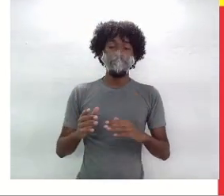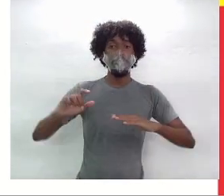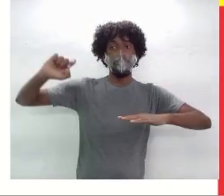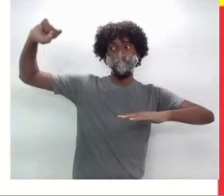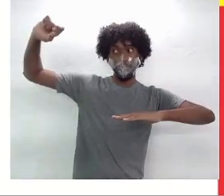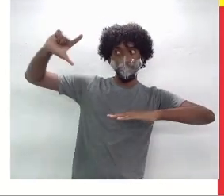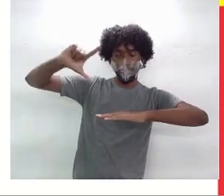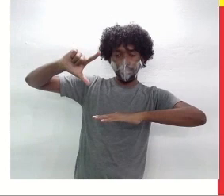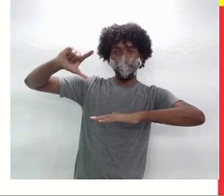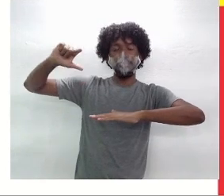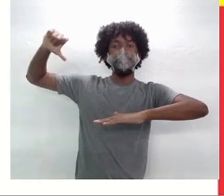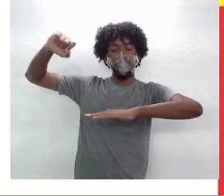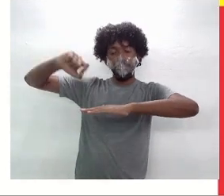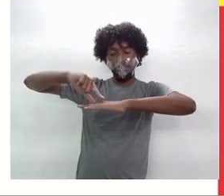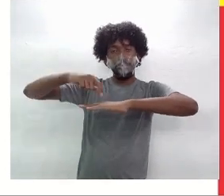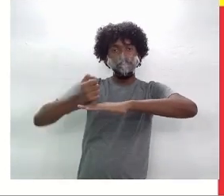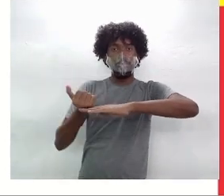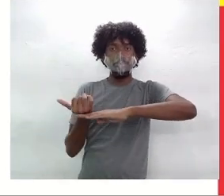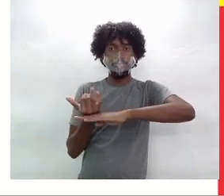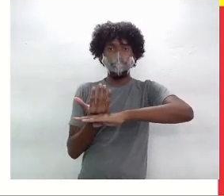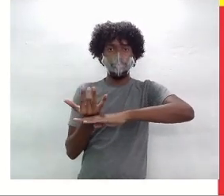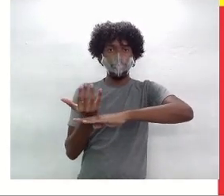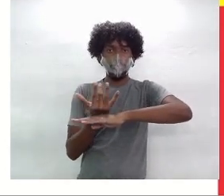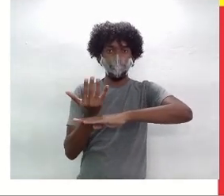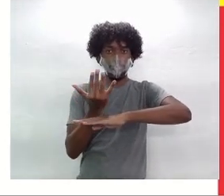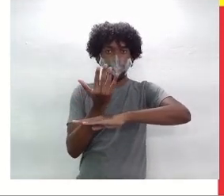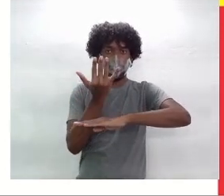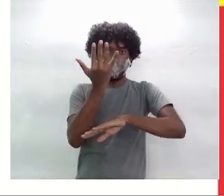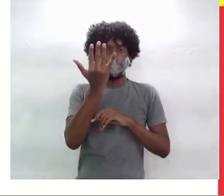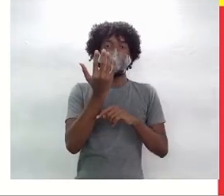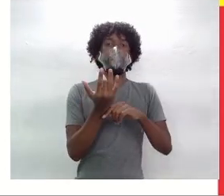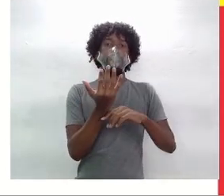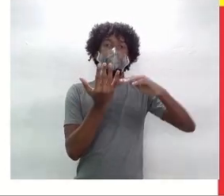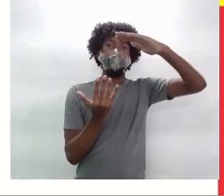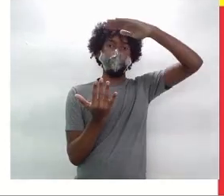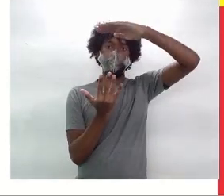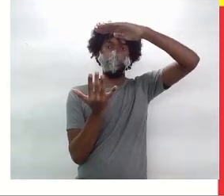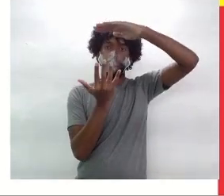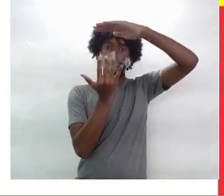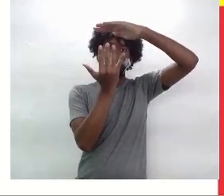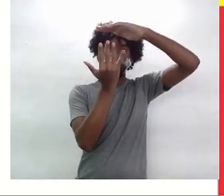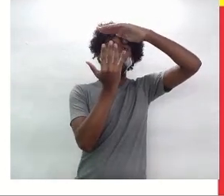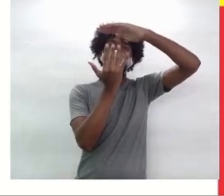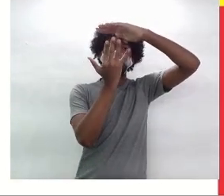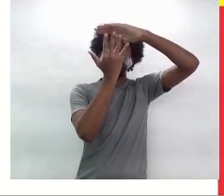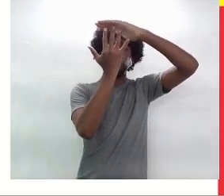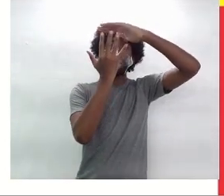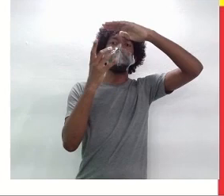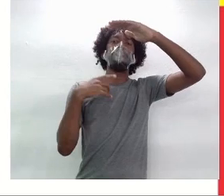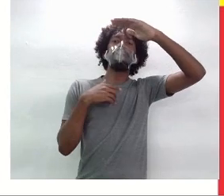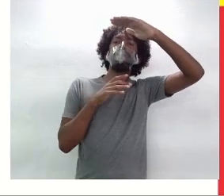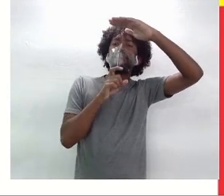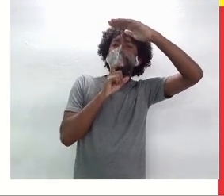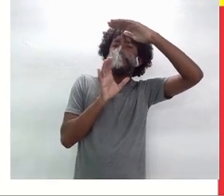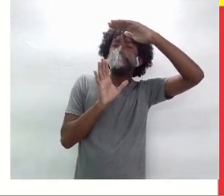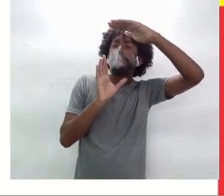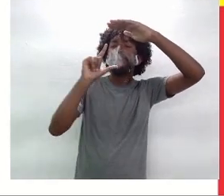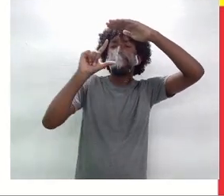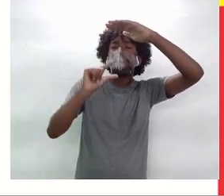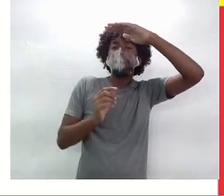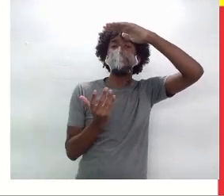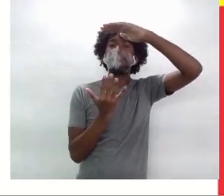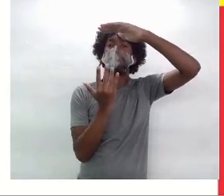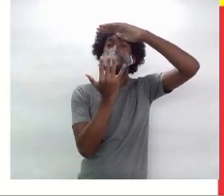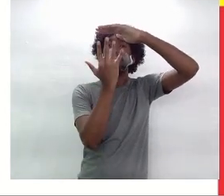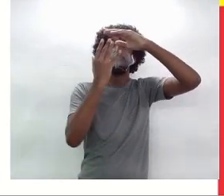do sol, a água evapora, chega na atmosfera, encontra uma temperatura menor, acontece